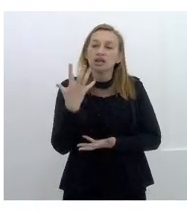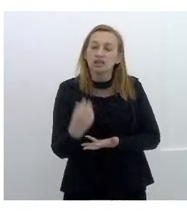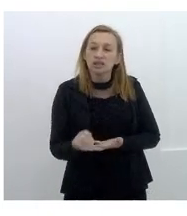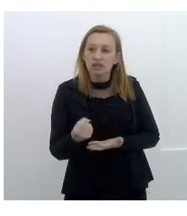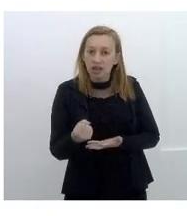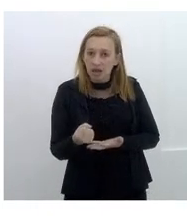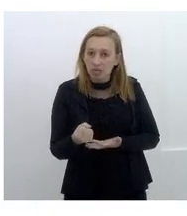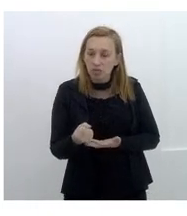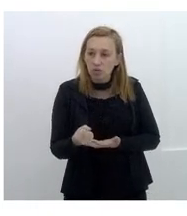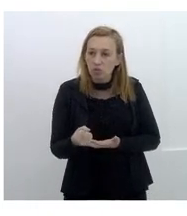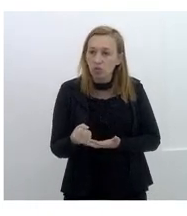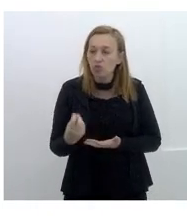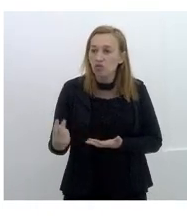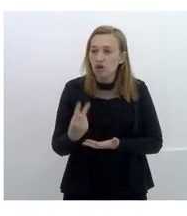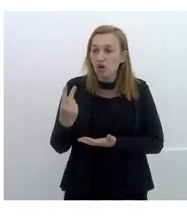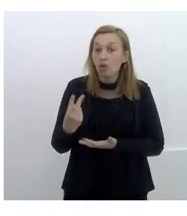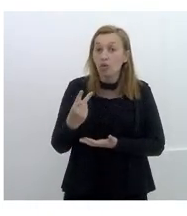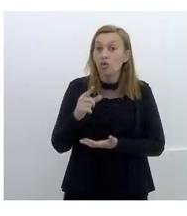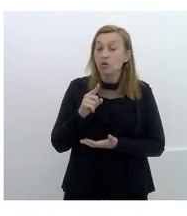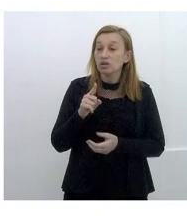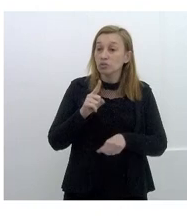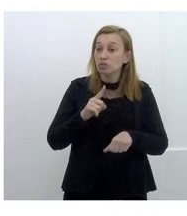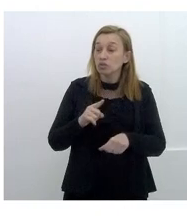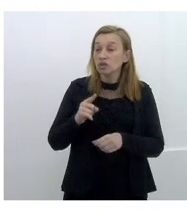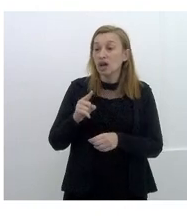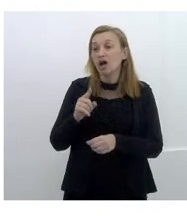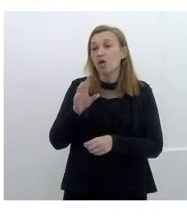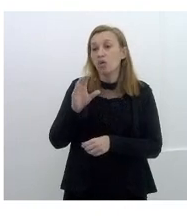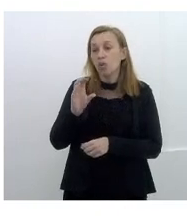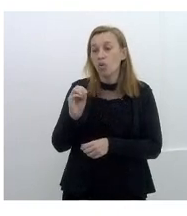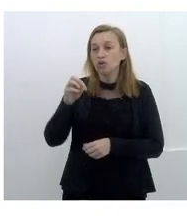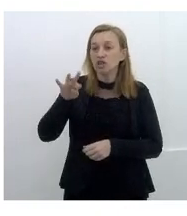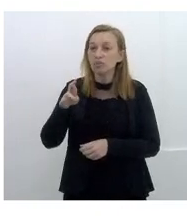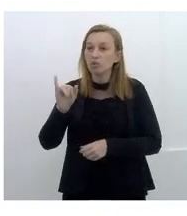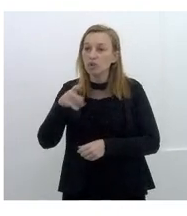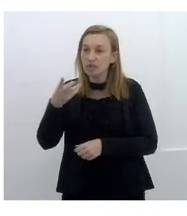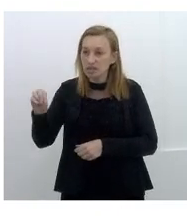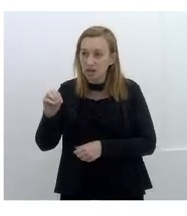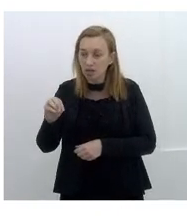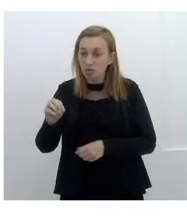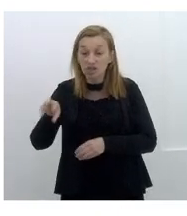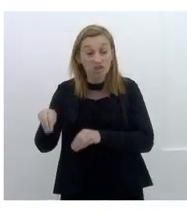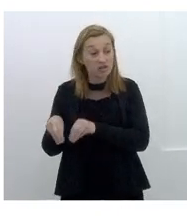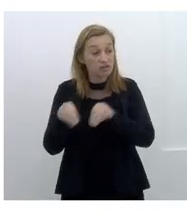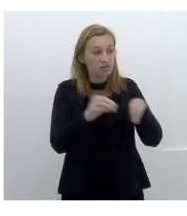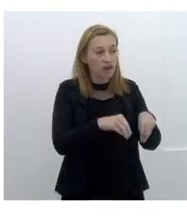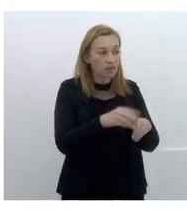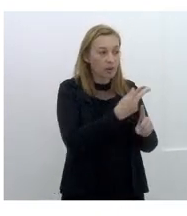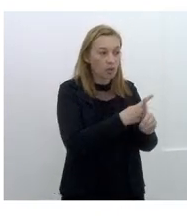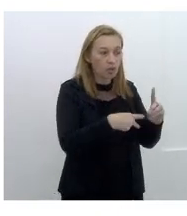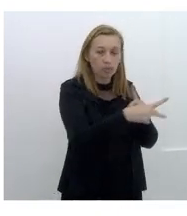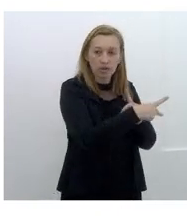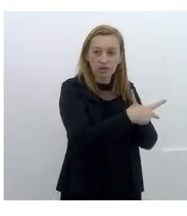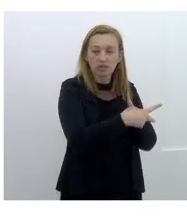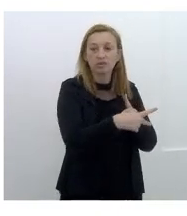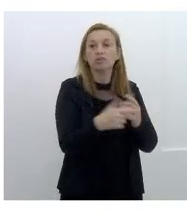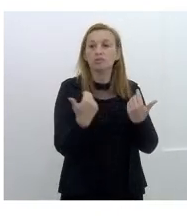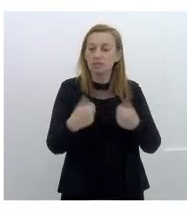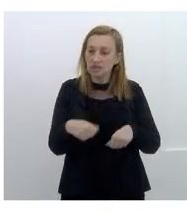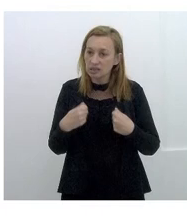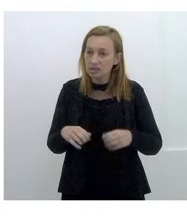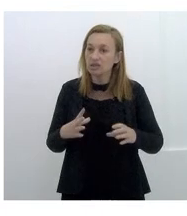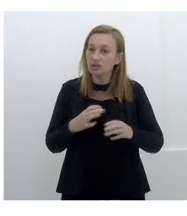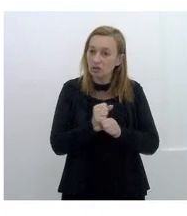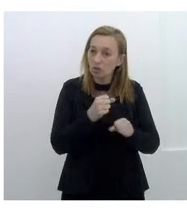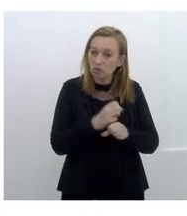valor daquela contribuição mas a sua contribuição vai para o Rio previdência porque tem que ser contributivo